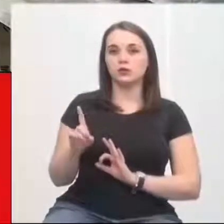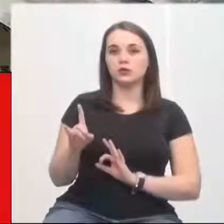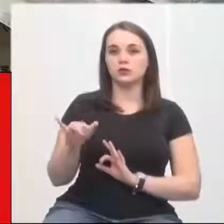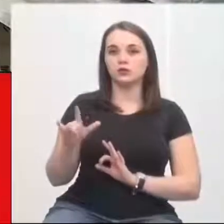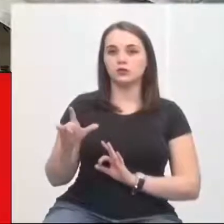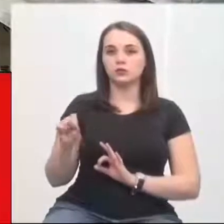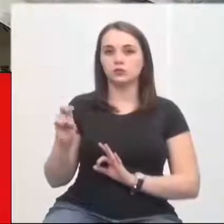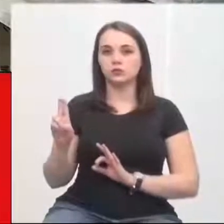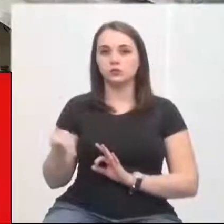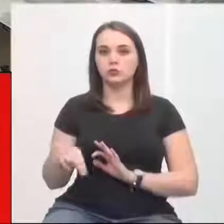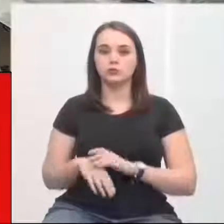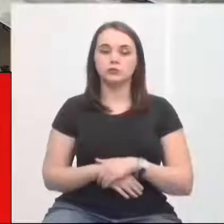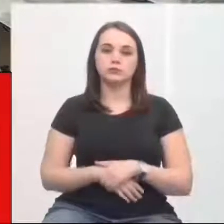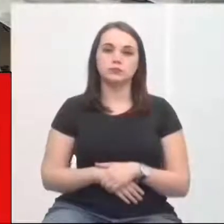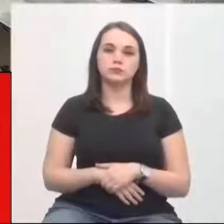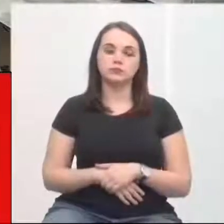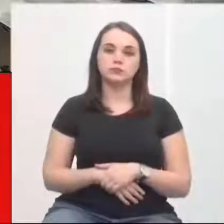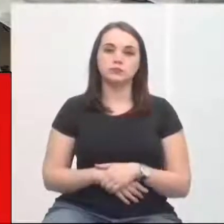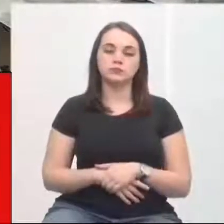Medeiros.